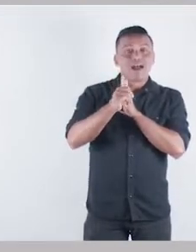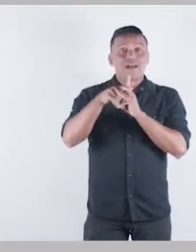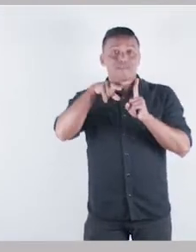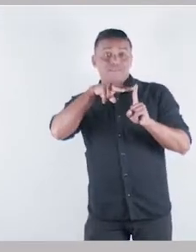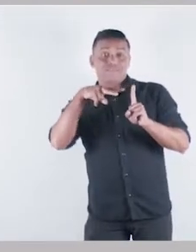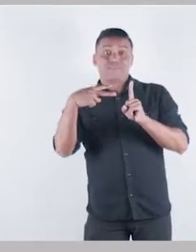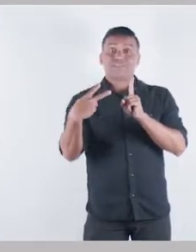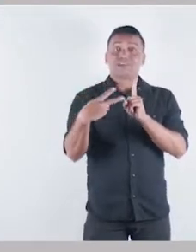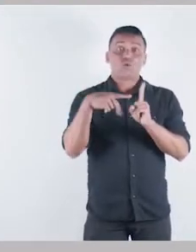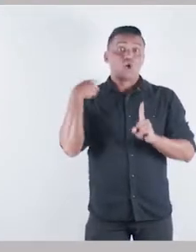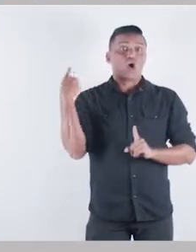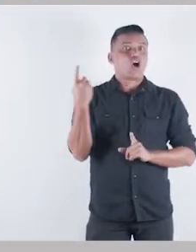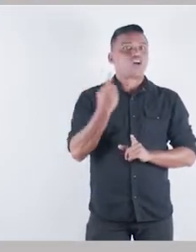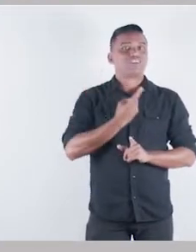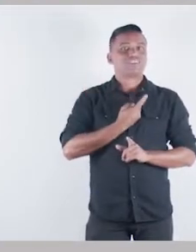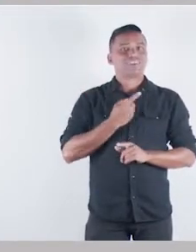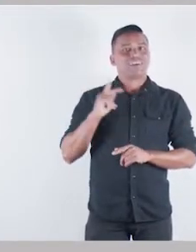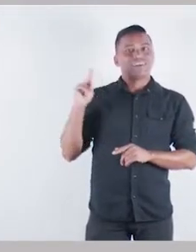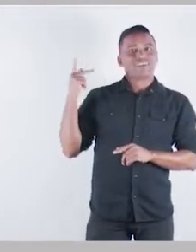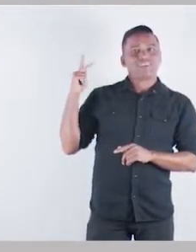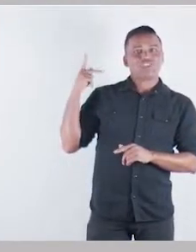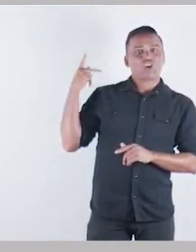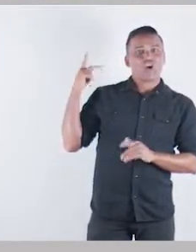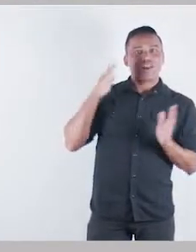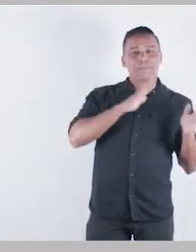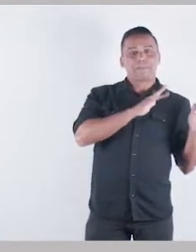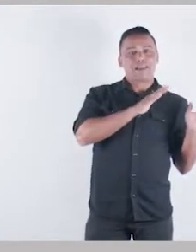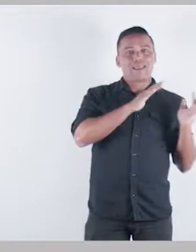Né? Ele passa por